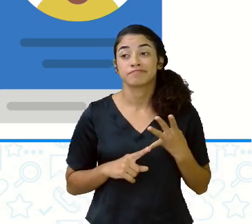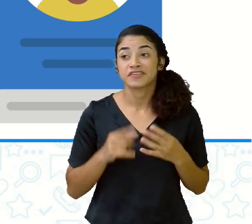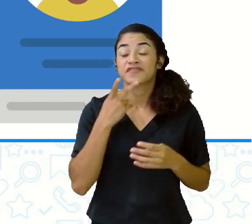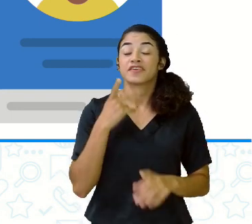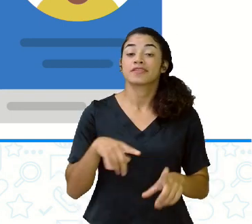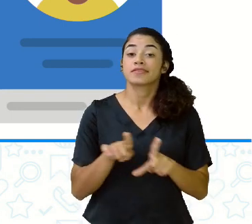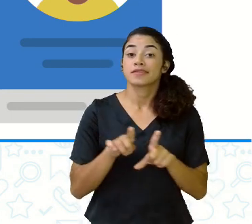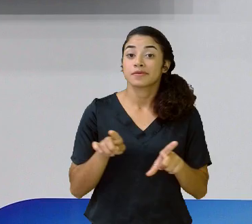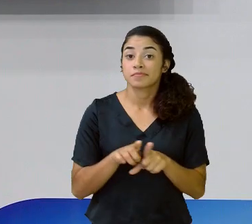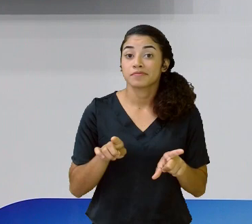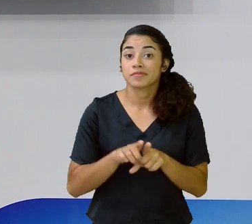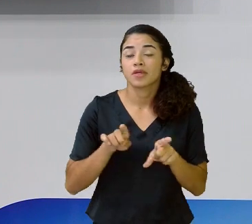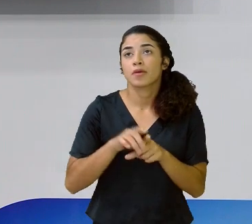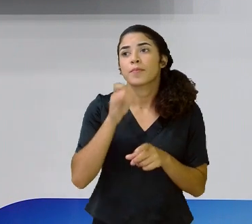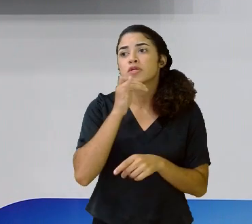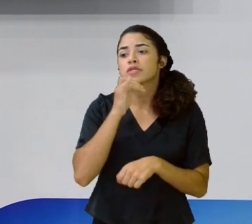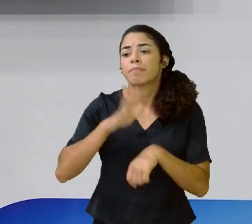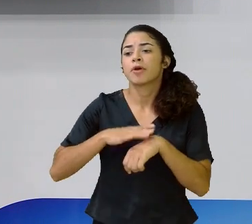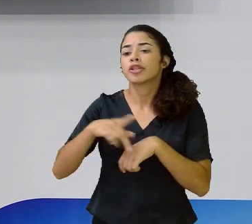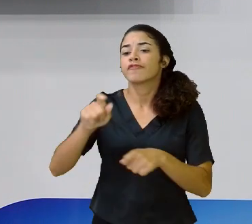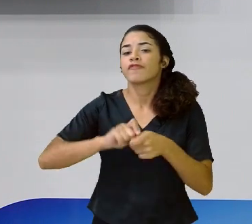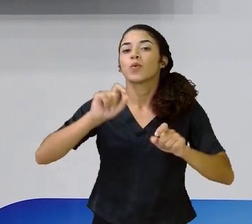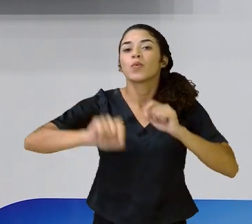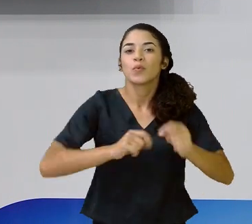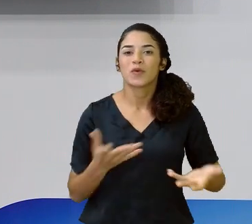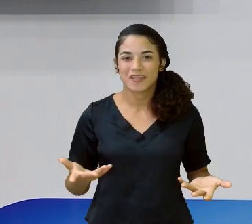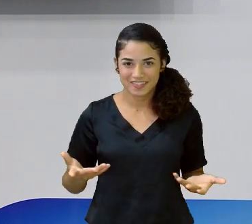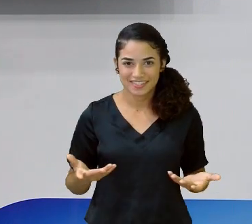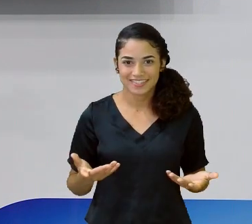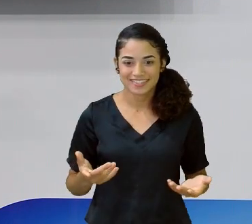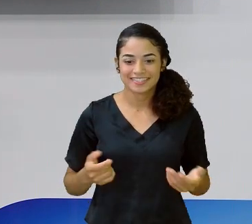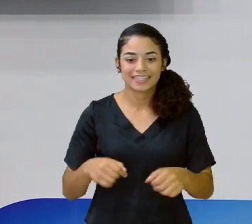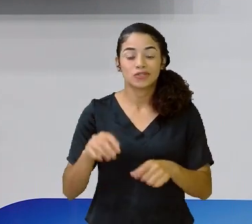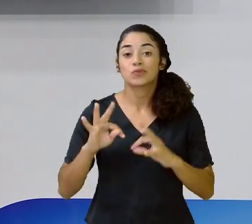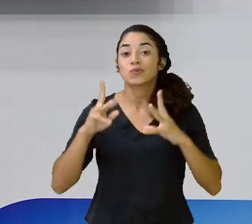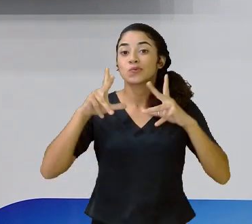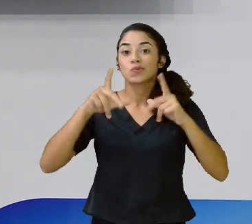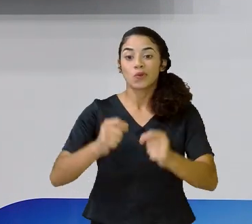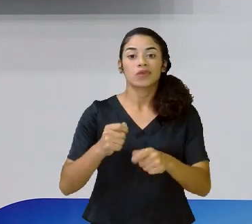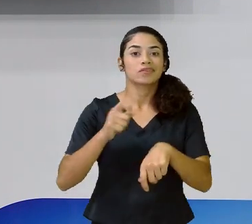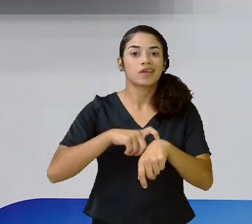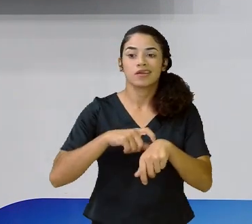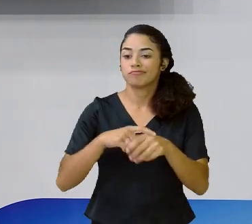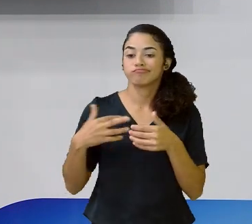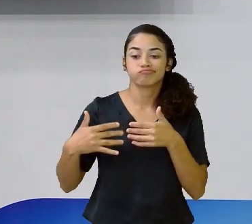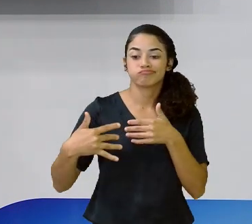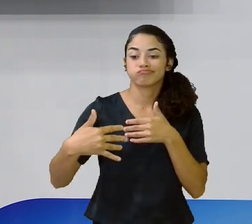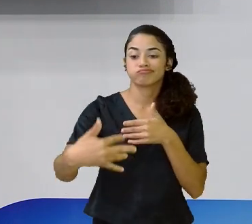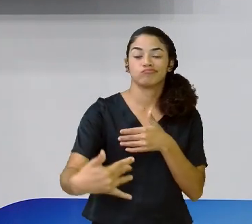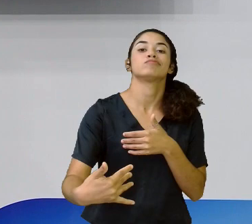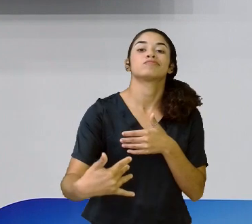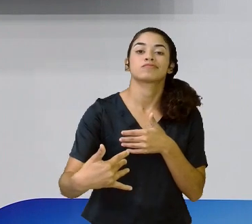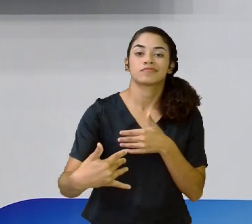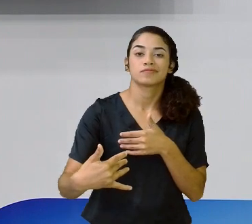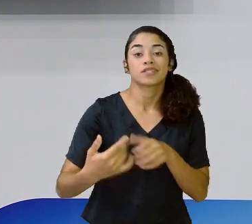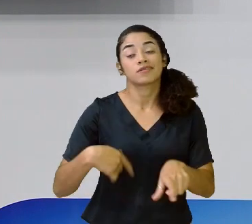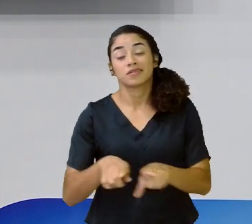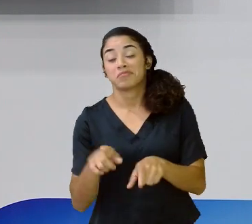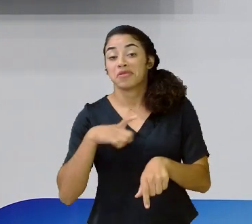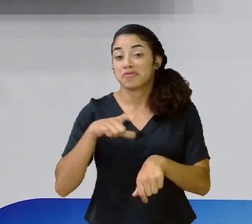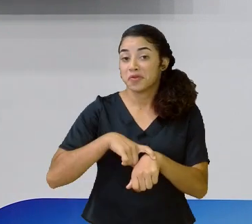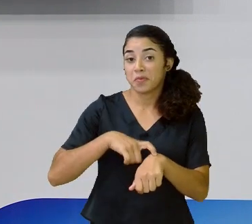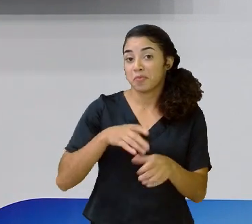também sobre os principais feitos daquela pessoa em todos os estágios da sua vida, ou então se teve